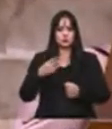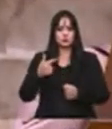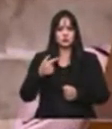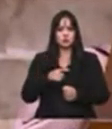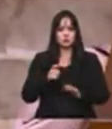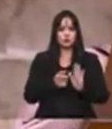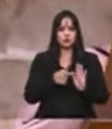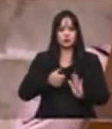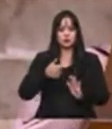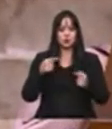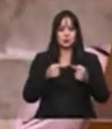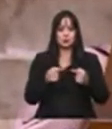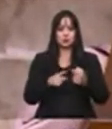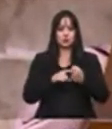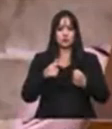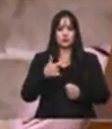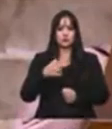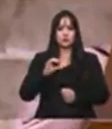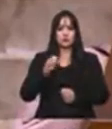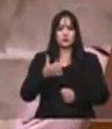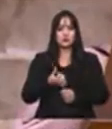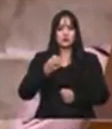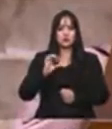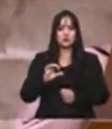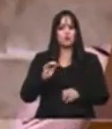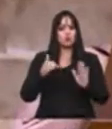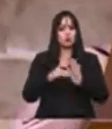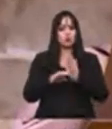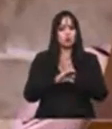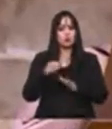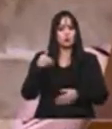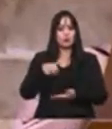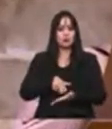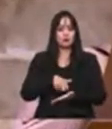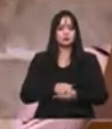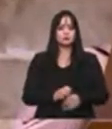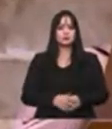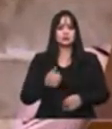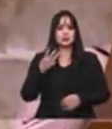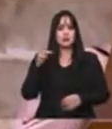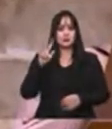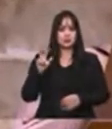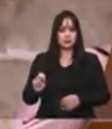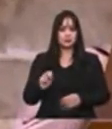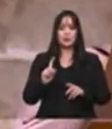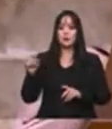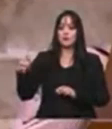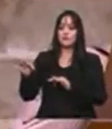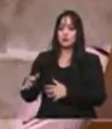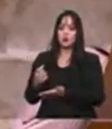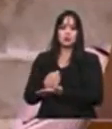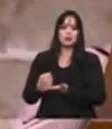317, parágrafo 1º, combinado com os artigos 29 e 69, todos do Código Penal, por 3 vezes. Por fim,